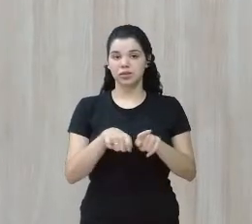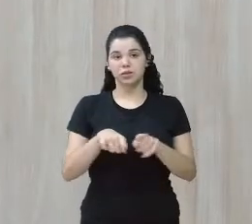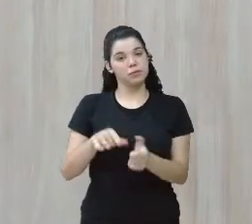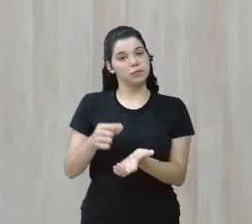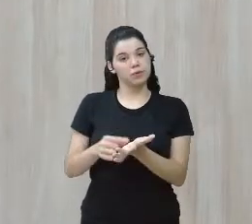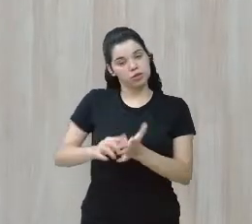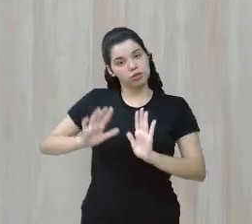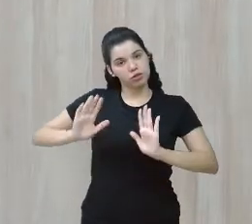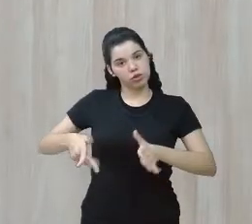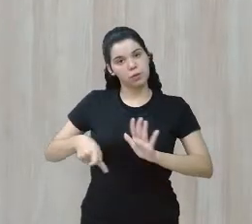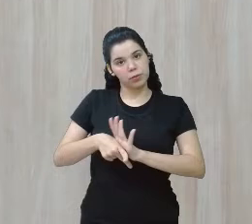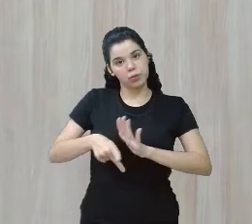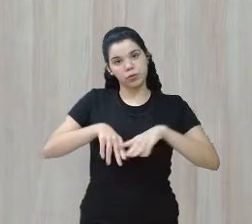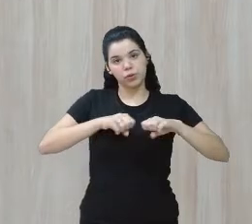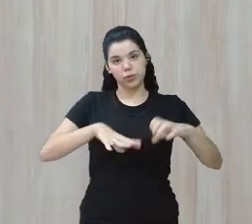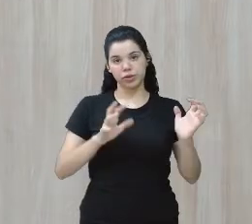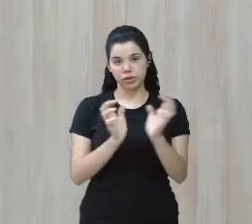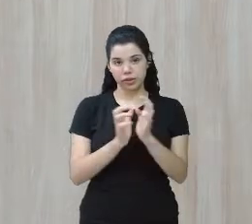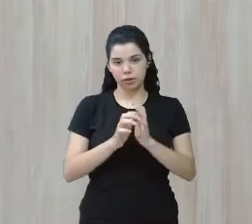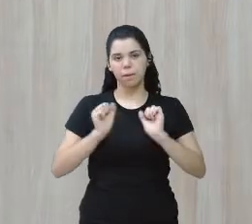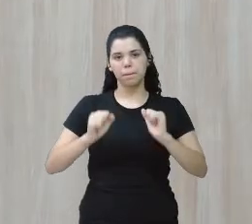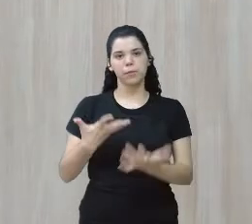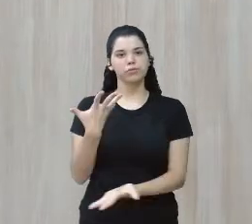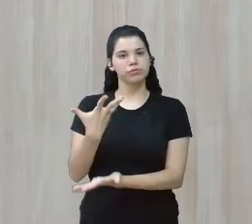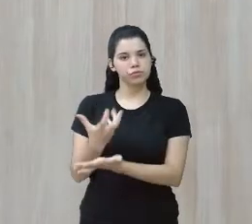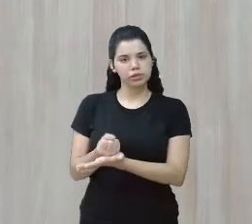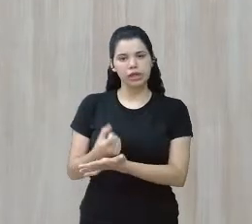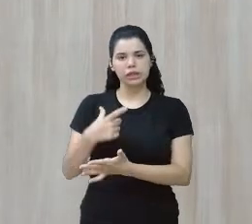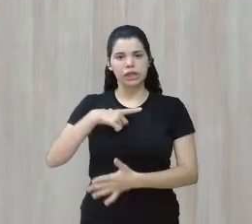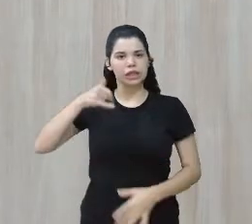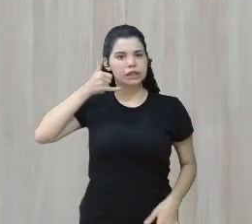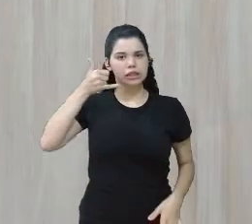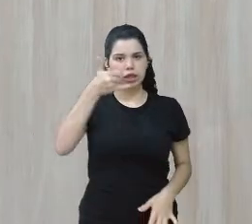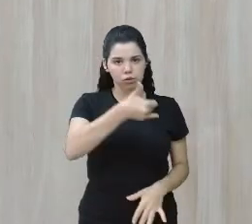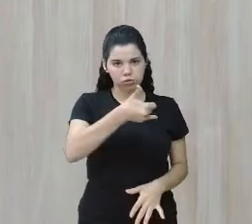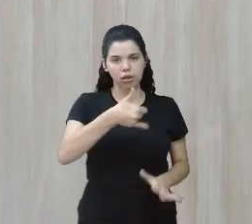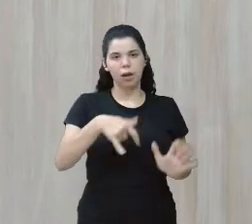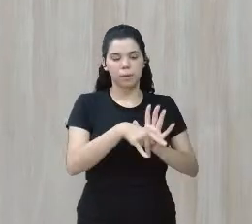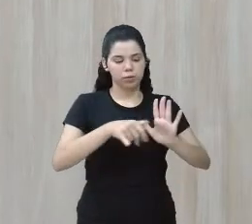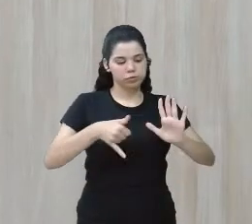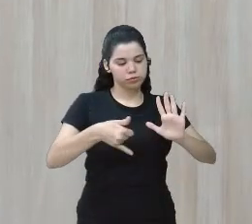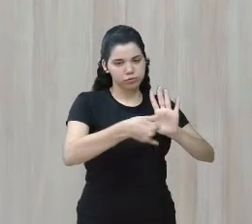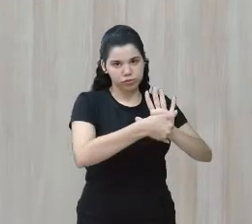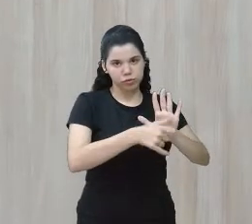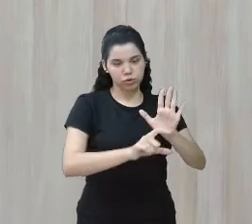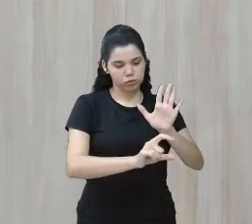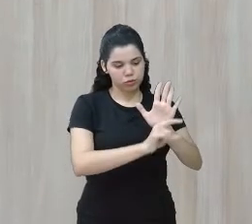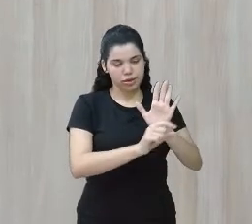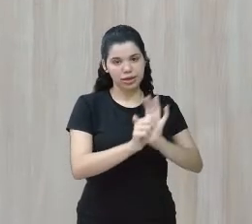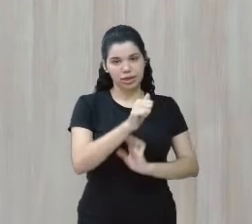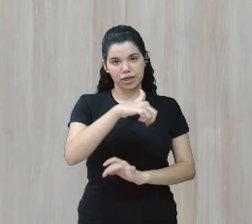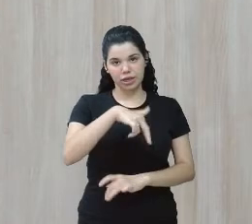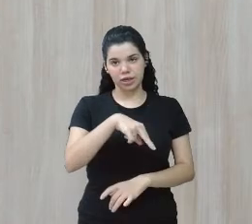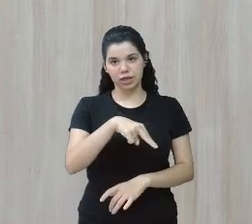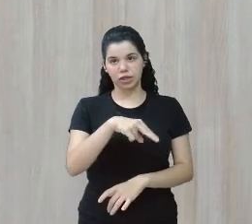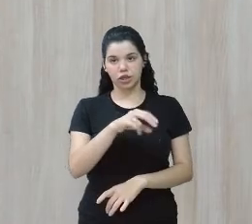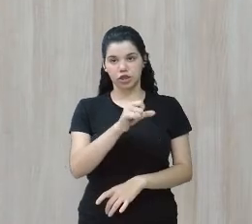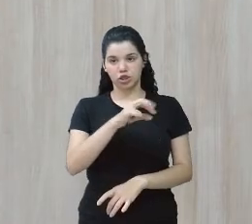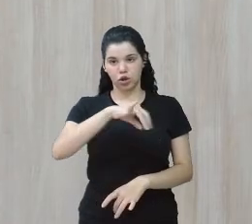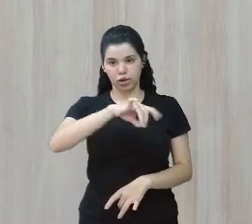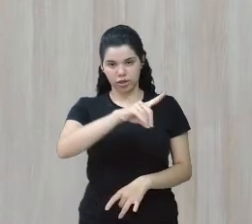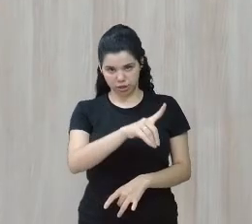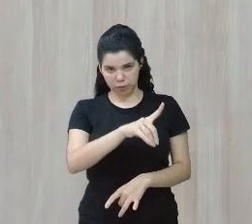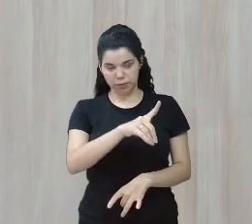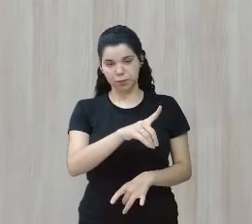nosso aplicativo Educa Recife. Baixem lá. Quem tem celular Android, está aí o QR Code na nossa